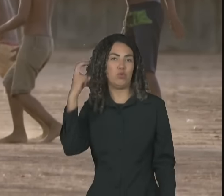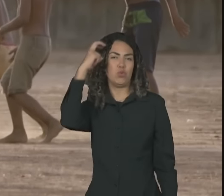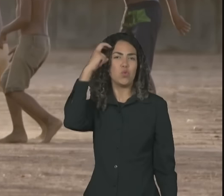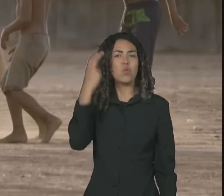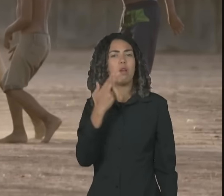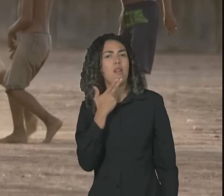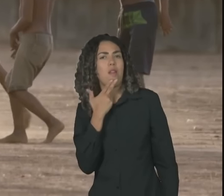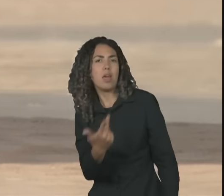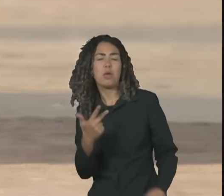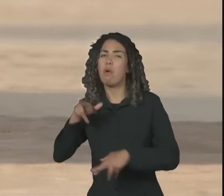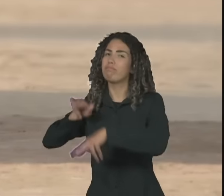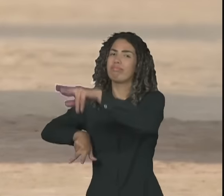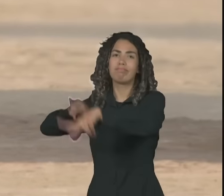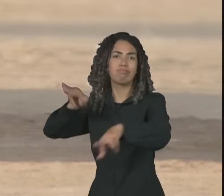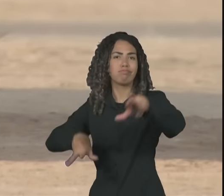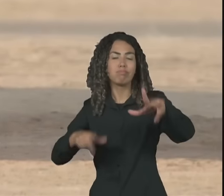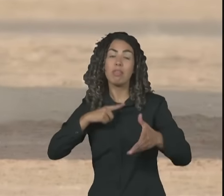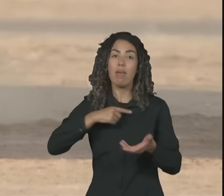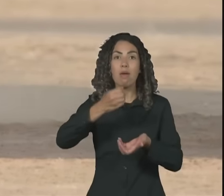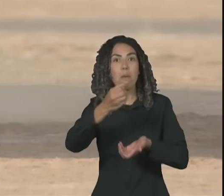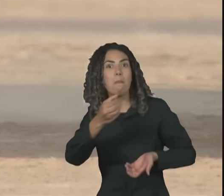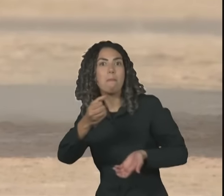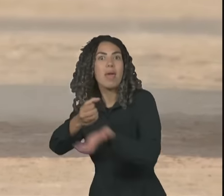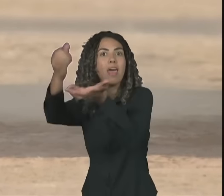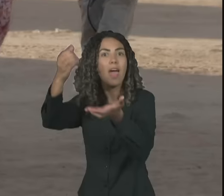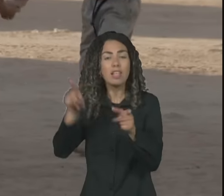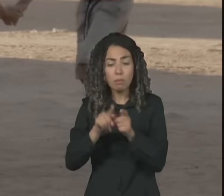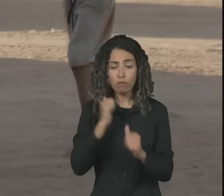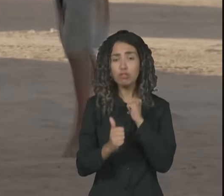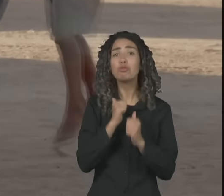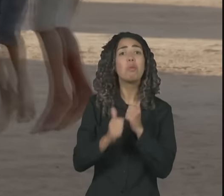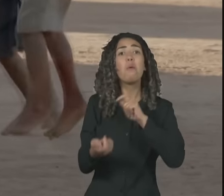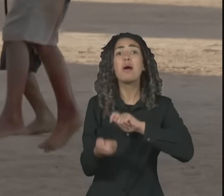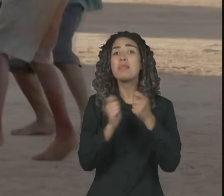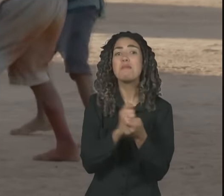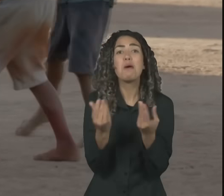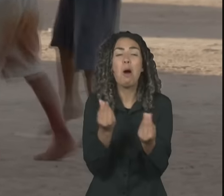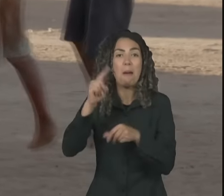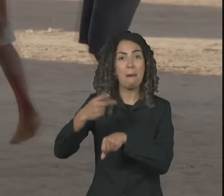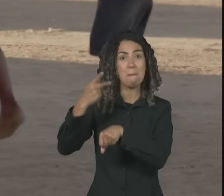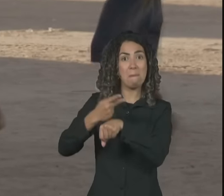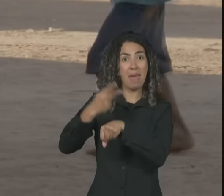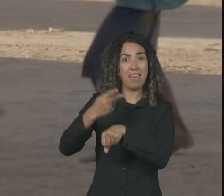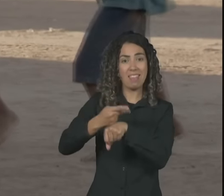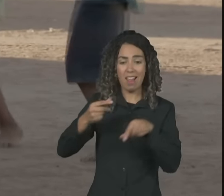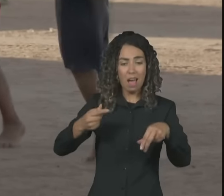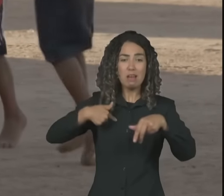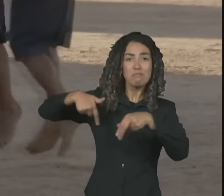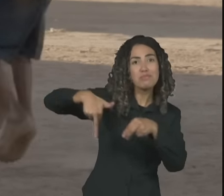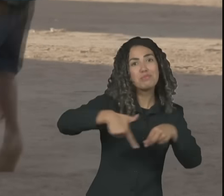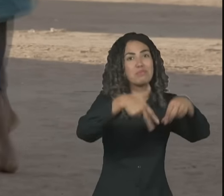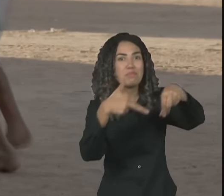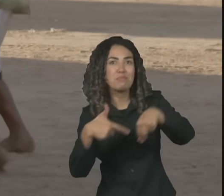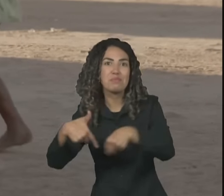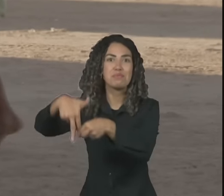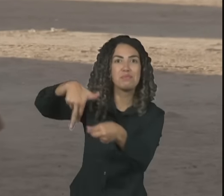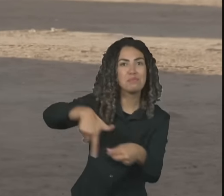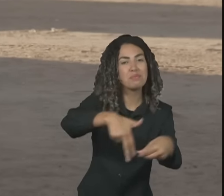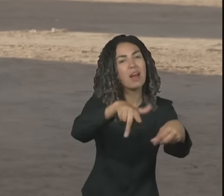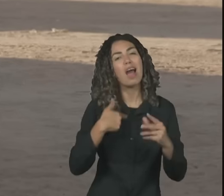Jogo com peteca, futebol improvisado com uma pedrinha, cirandar. O filme revela a simplicidade e